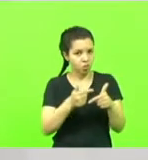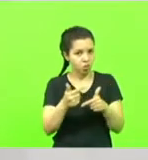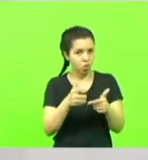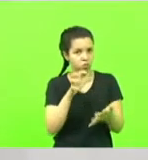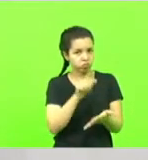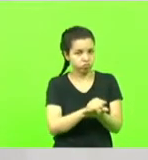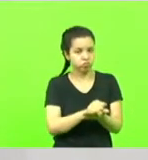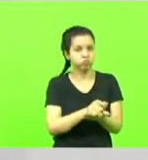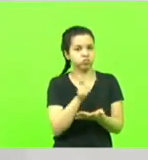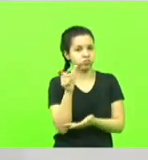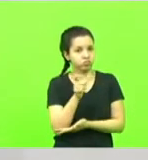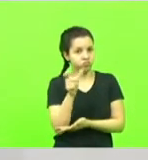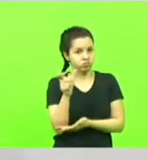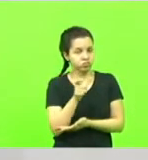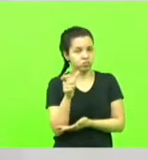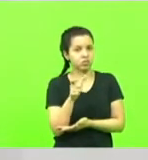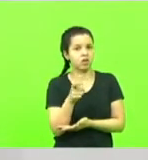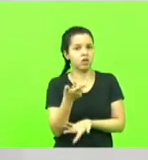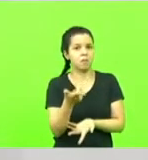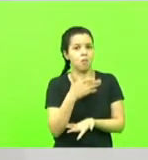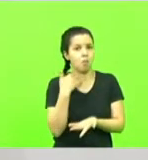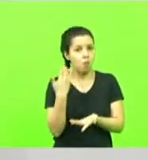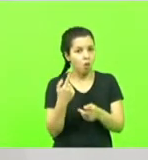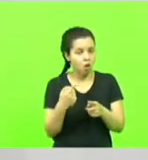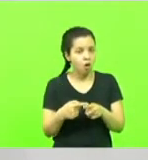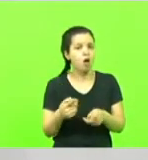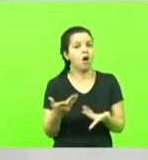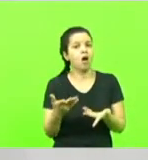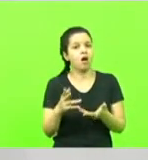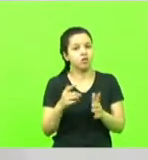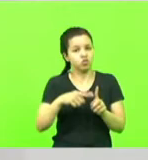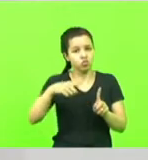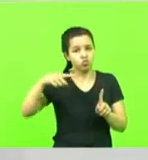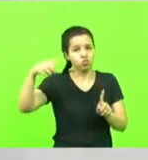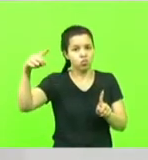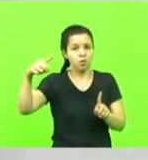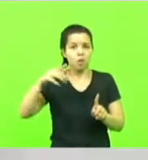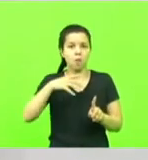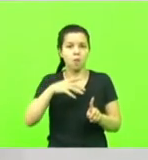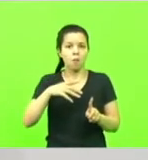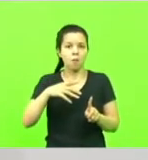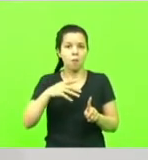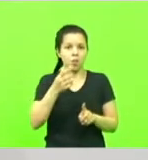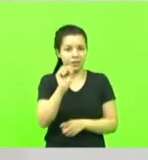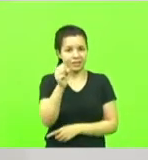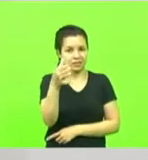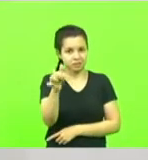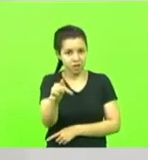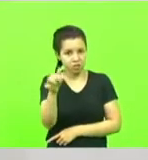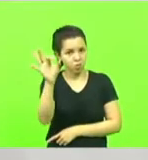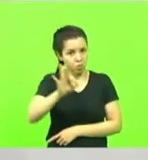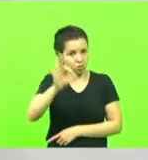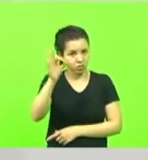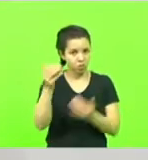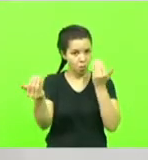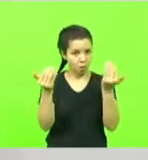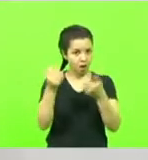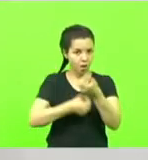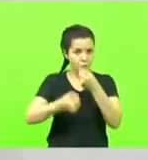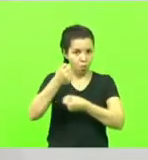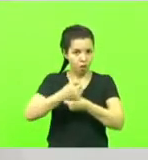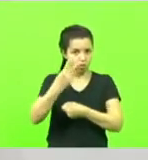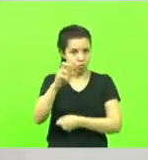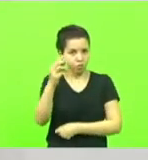por morte subiu 87% em relação ao mesmo período do ano passado. Esta pesquisa levou